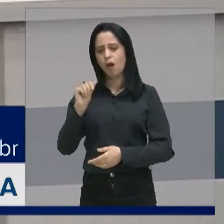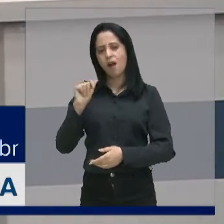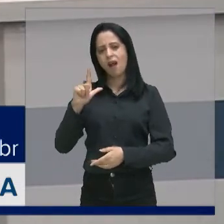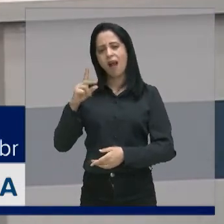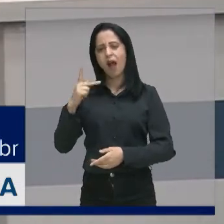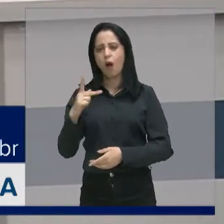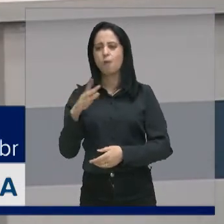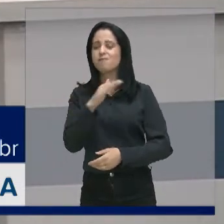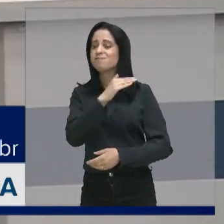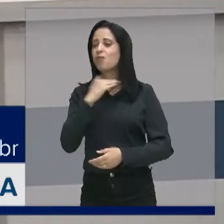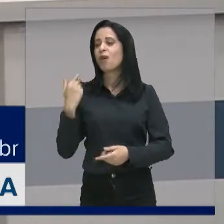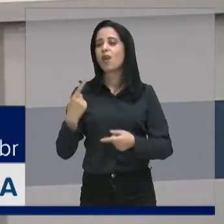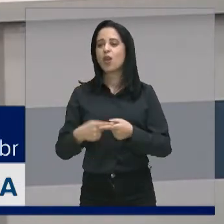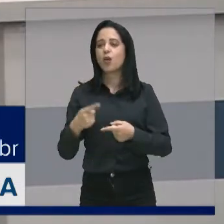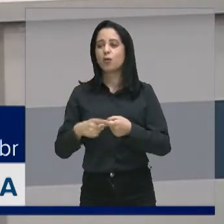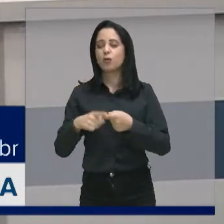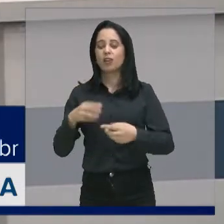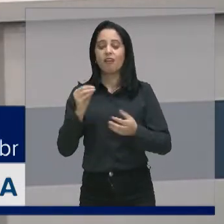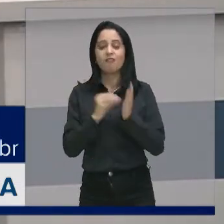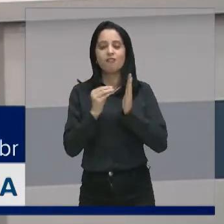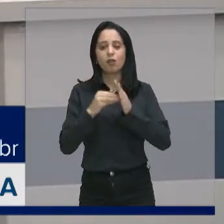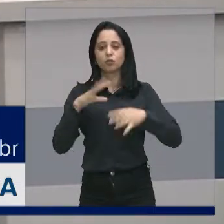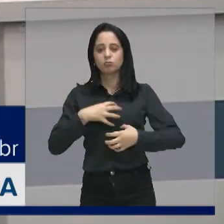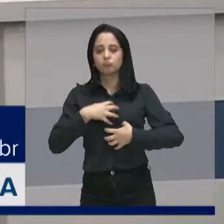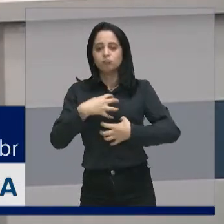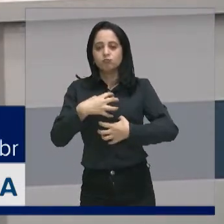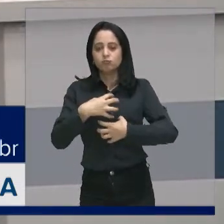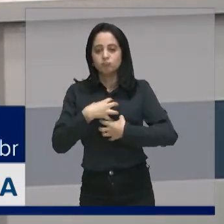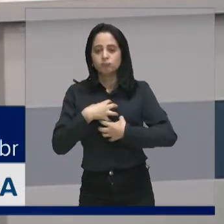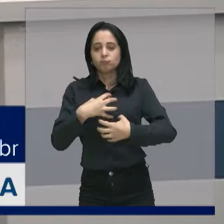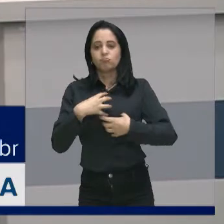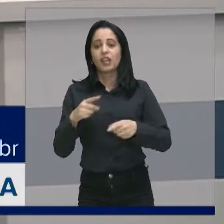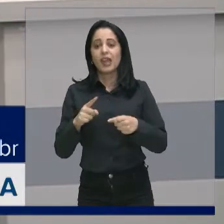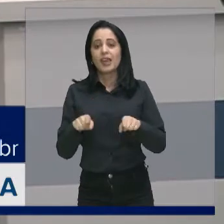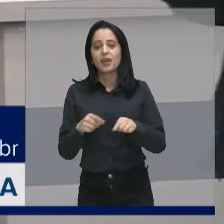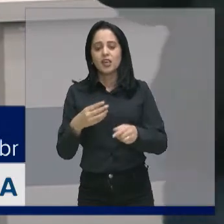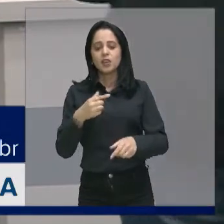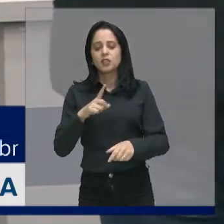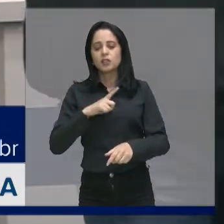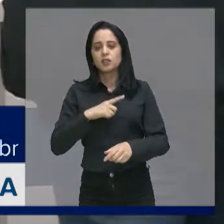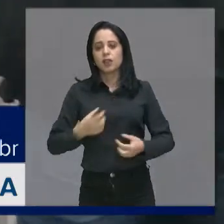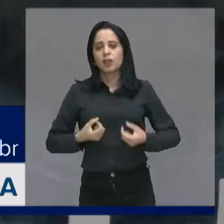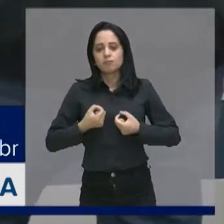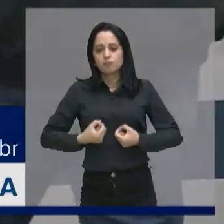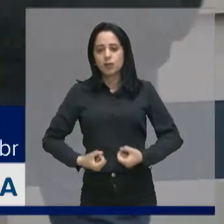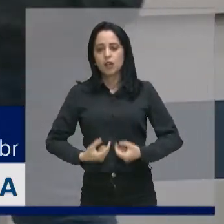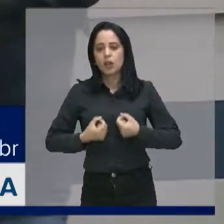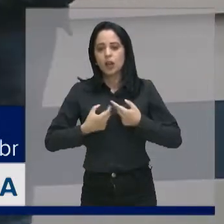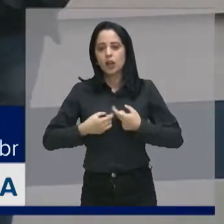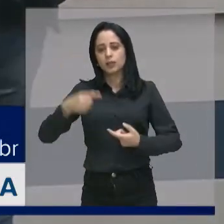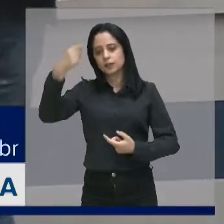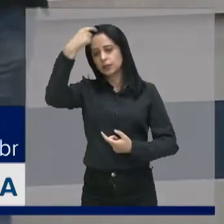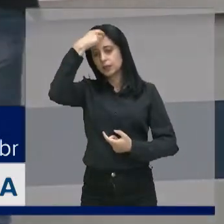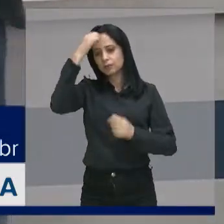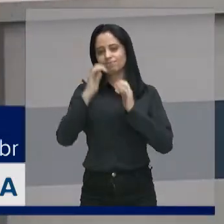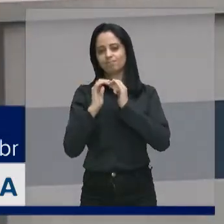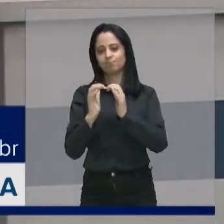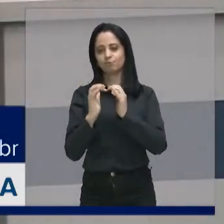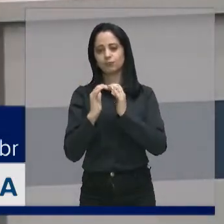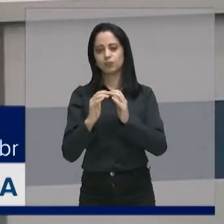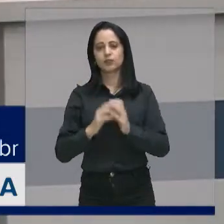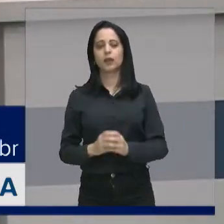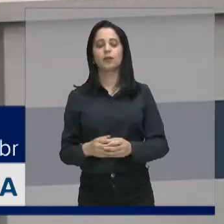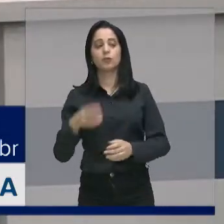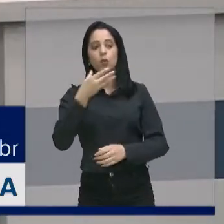insuficiência respiratória aguda decorrente de um tumor cerebral. Raupe nasceu no dia 9 de julho de